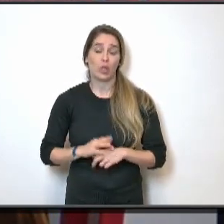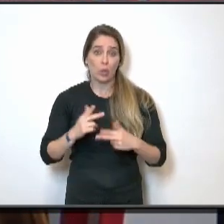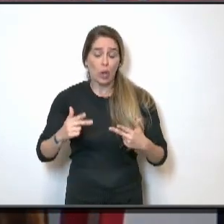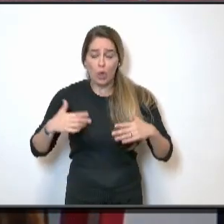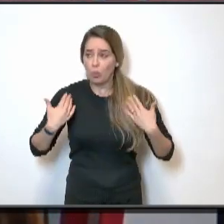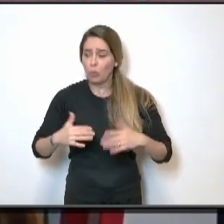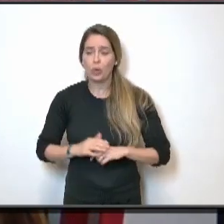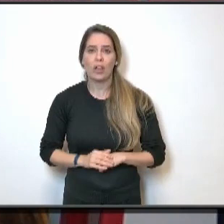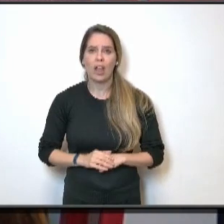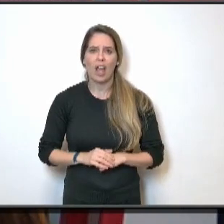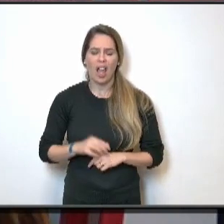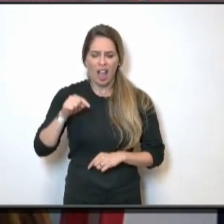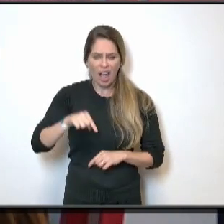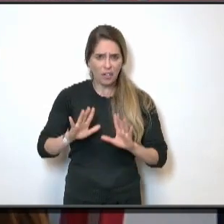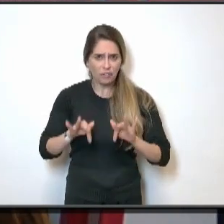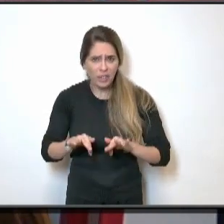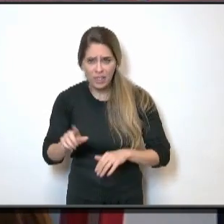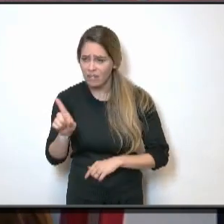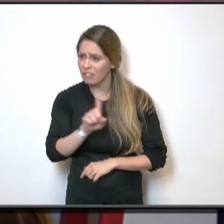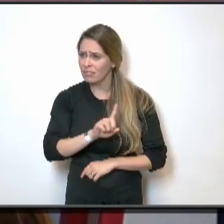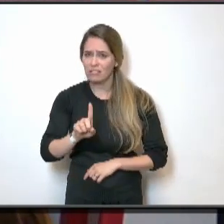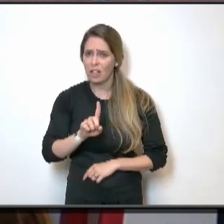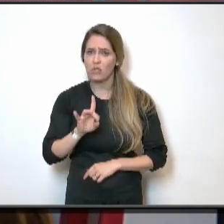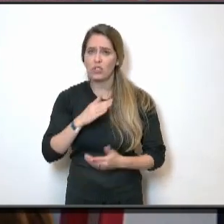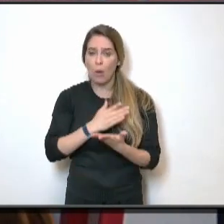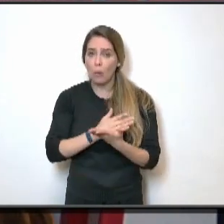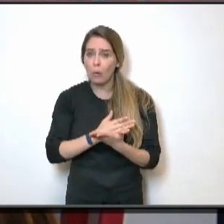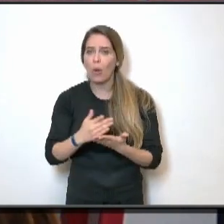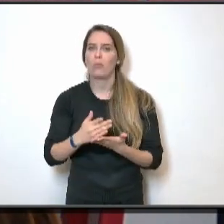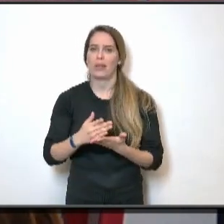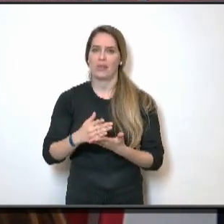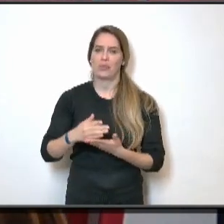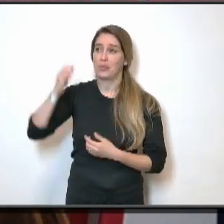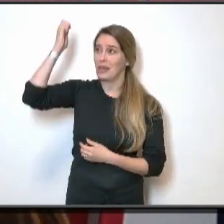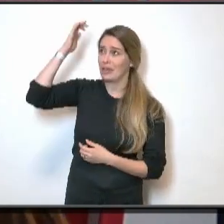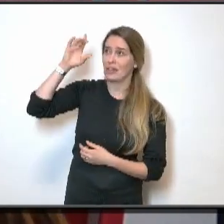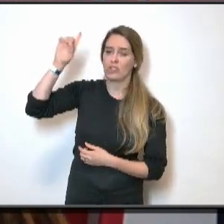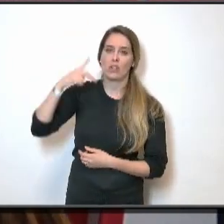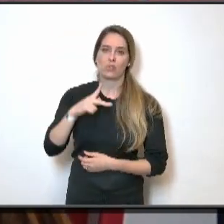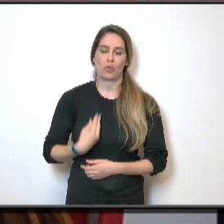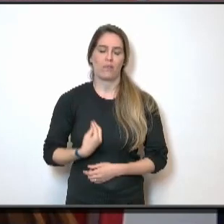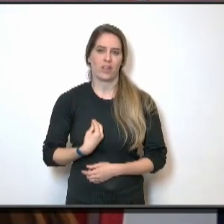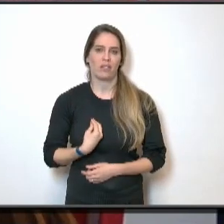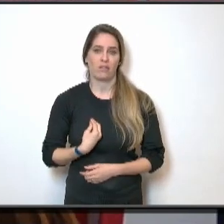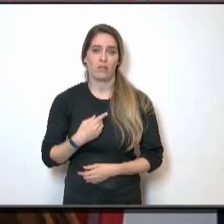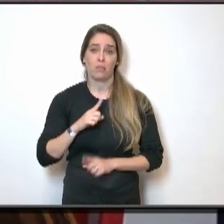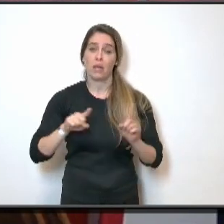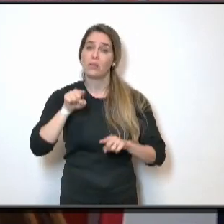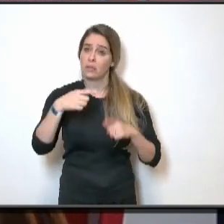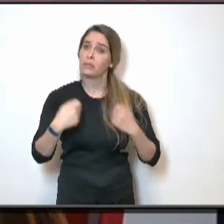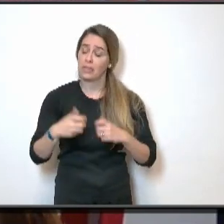é o princípio de muitas histórias do poder e da graça de Deus na sua vida. Mas você precisa se